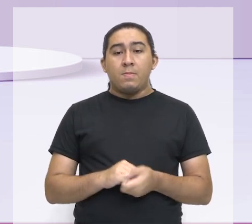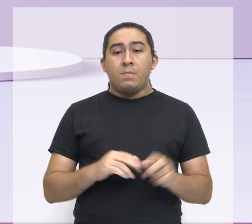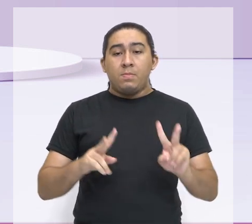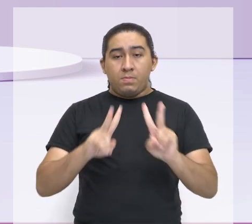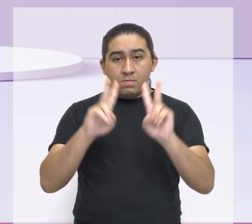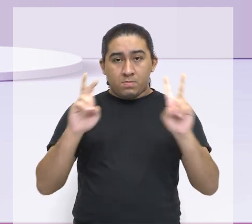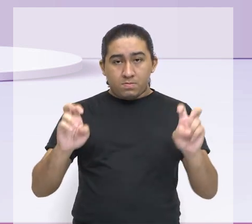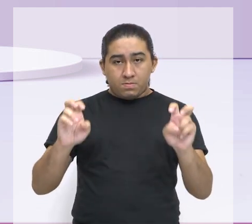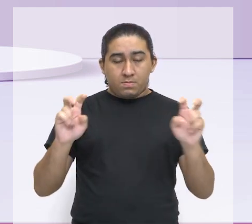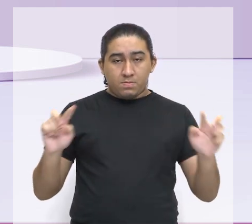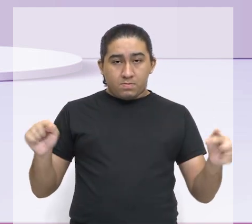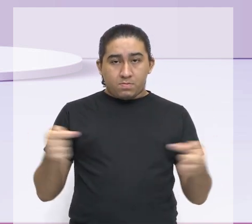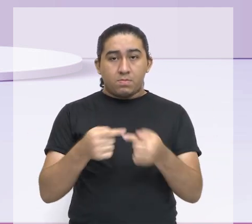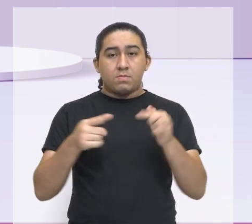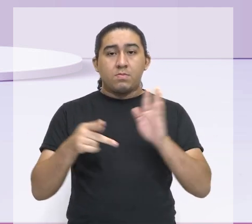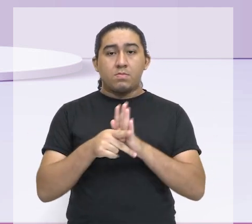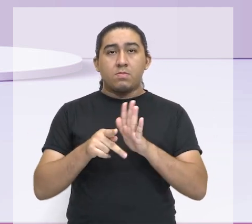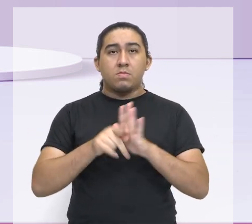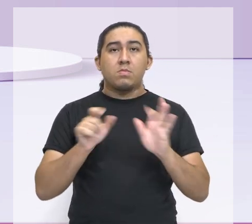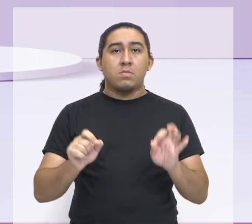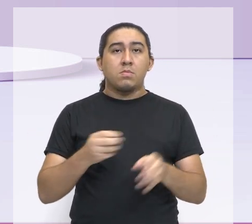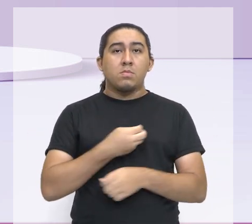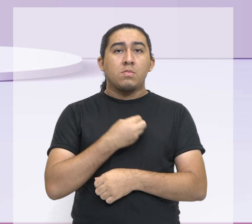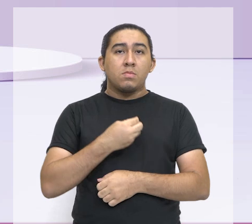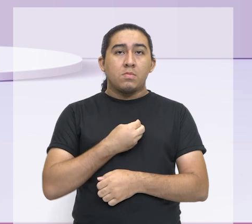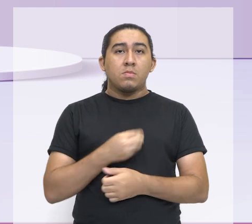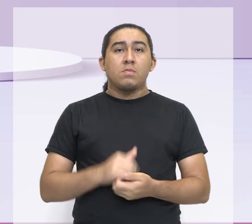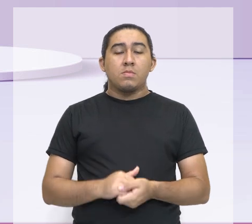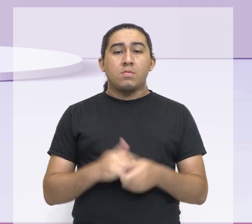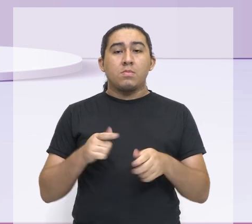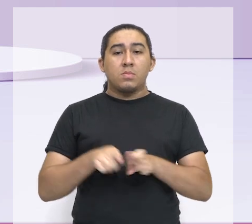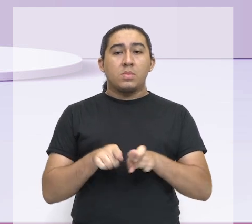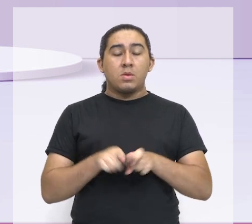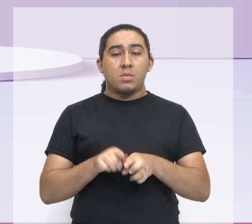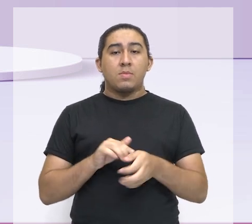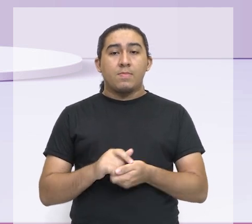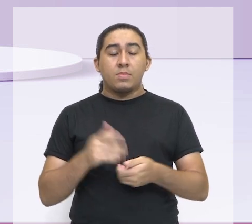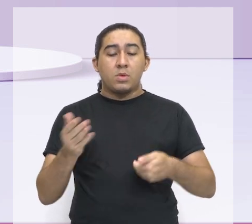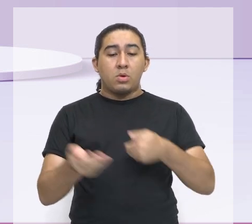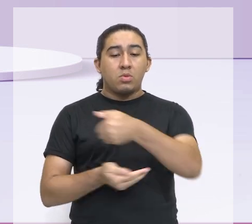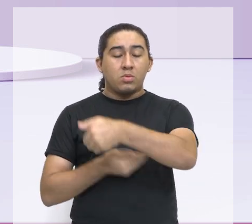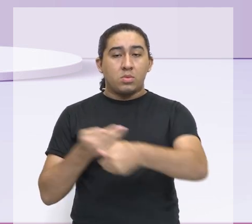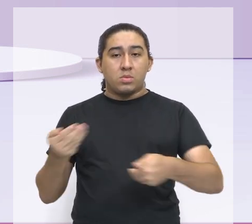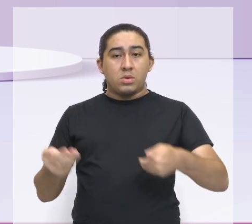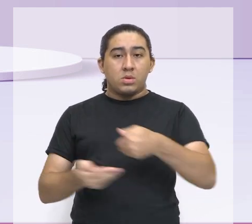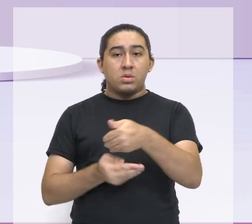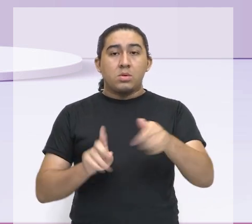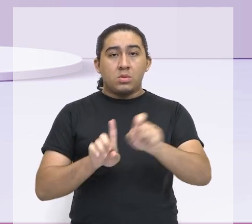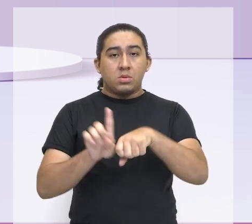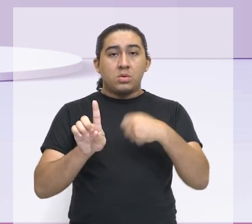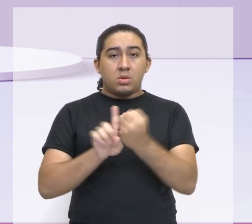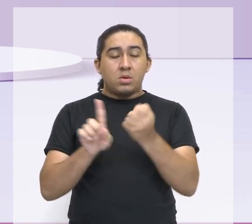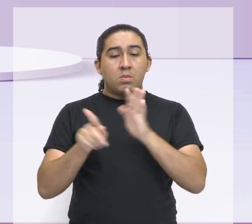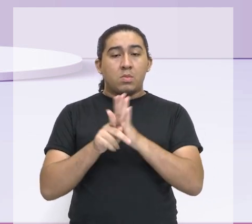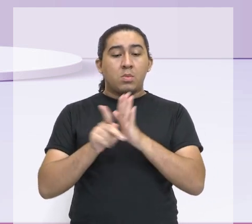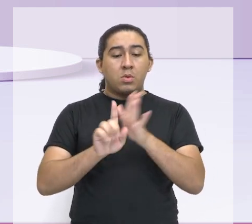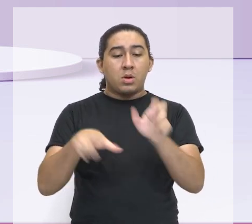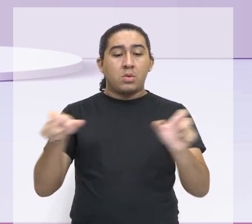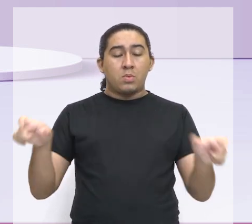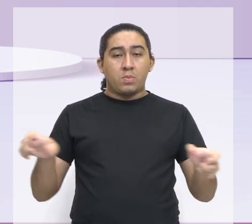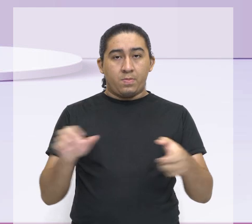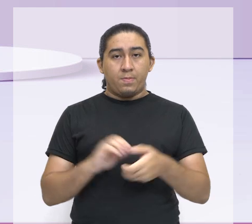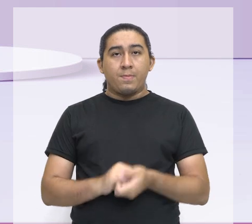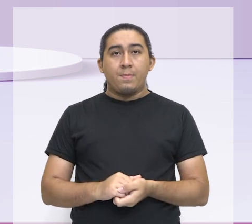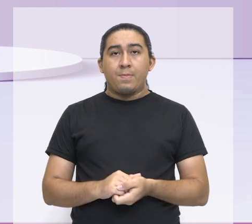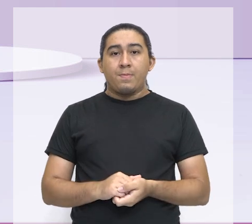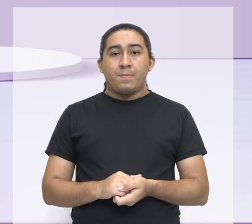envolvem a vida, a convivência em sociedade desses seres humanos, de